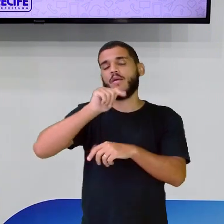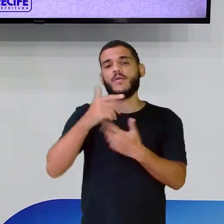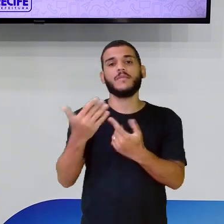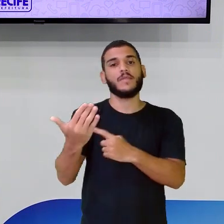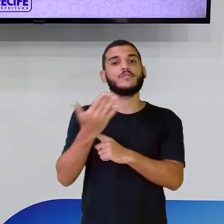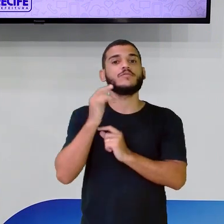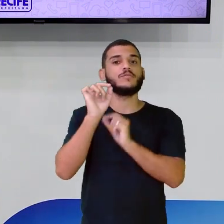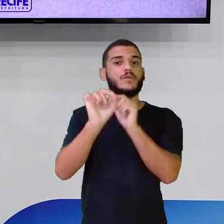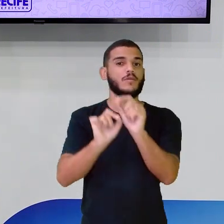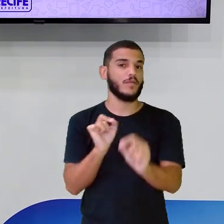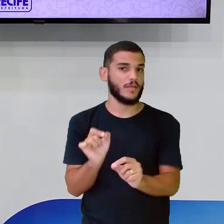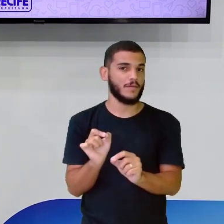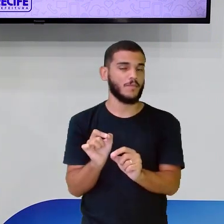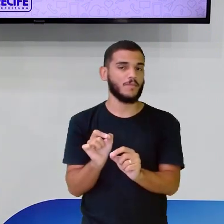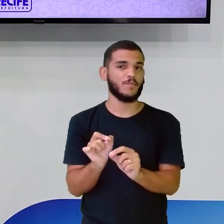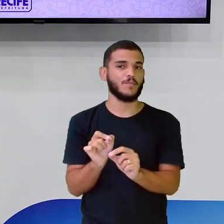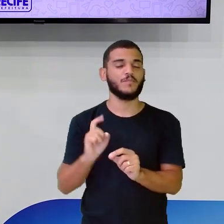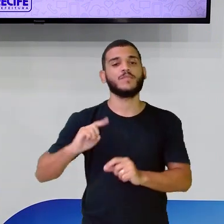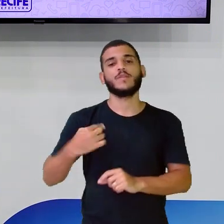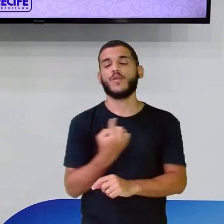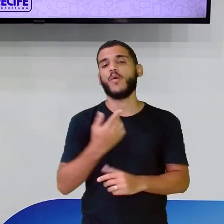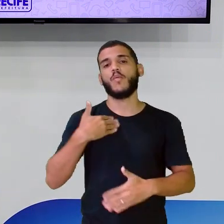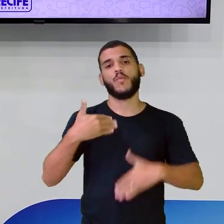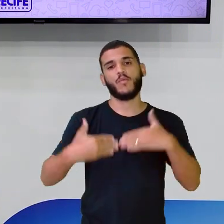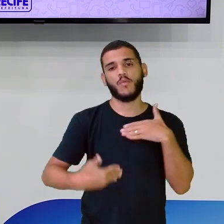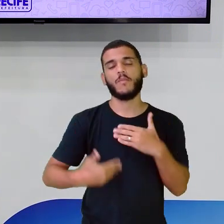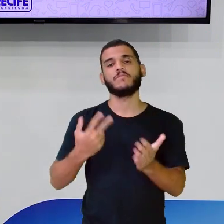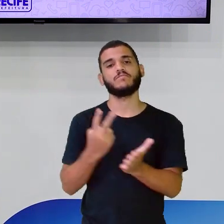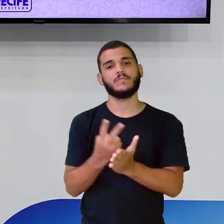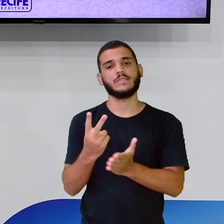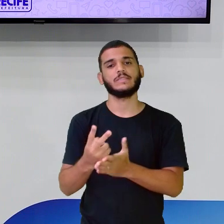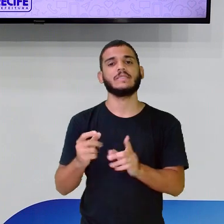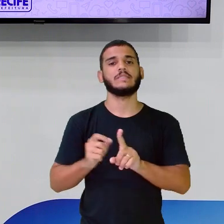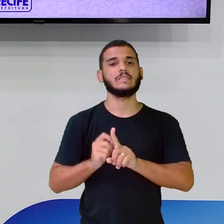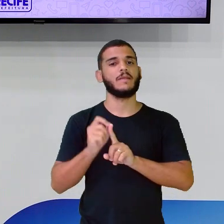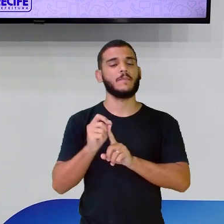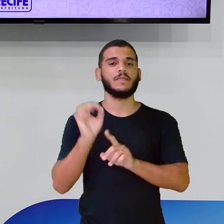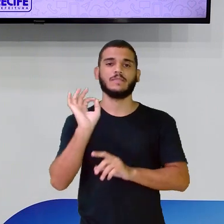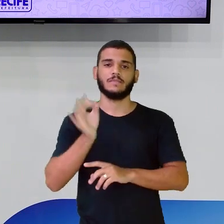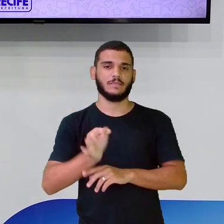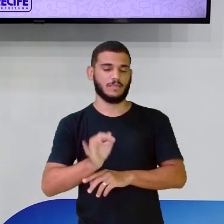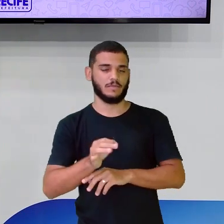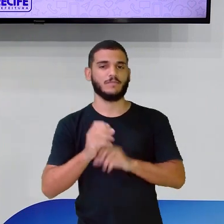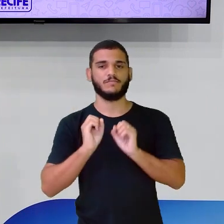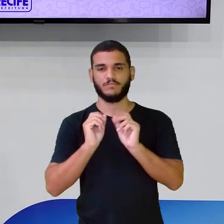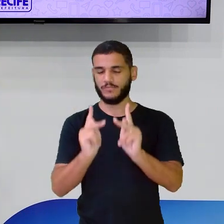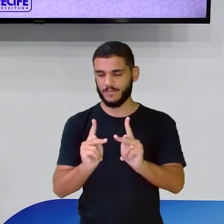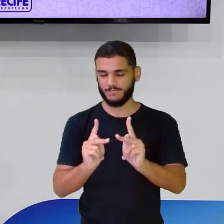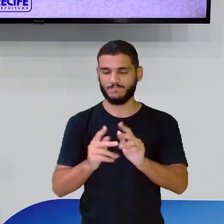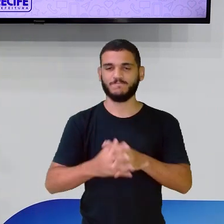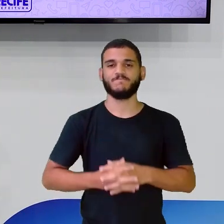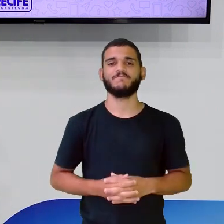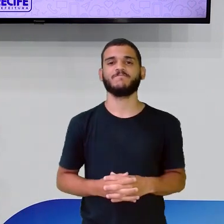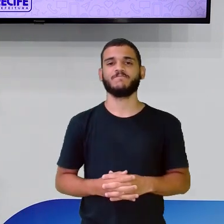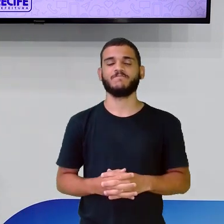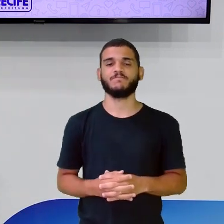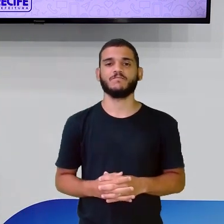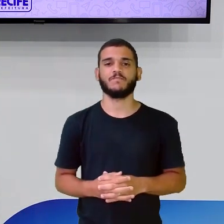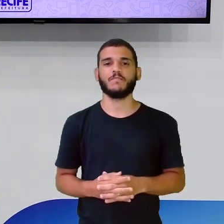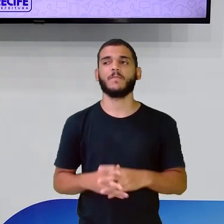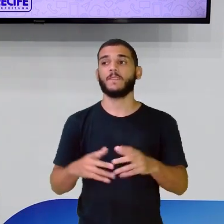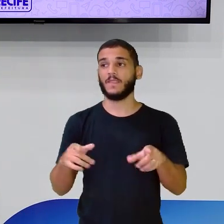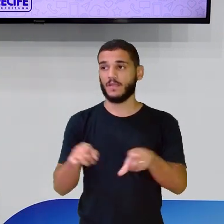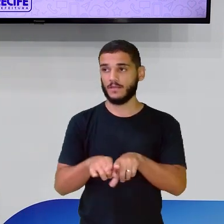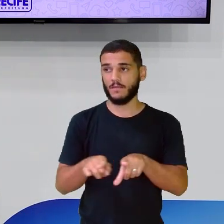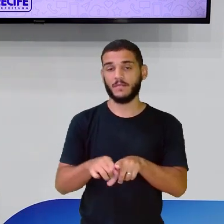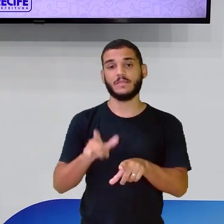ajuda e faz com que o nosso corpo se mantenha na temperatura adequada, beleza?